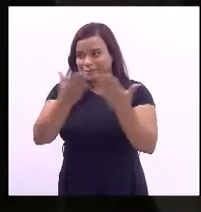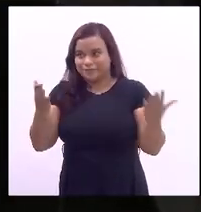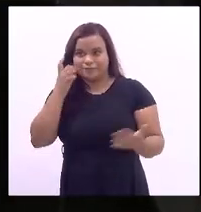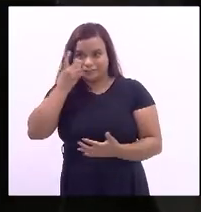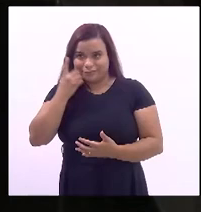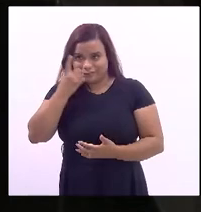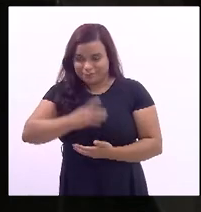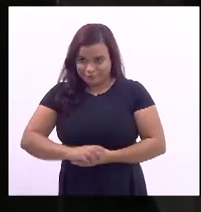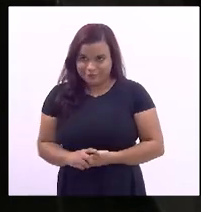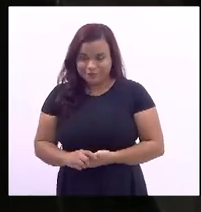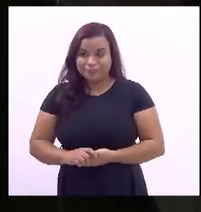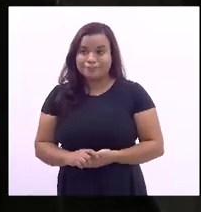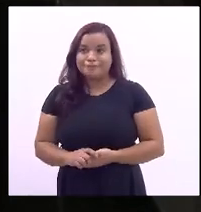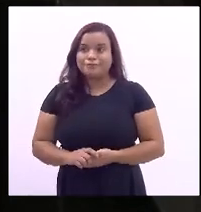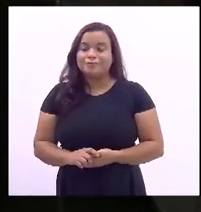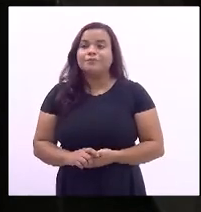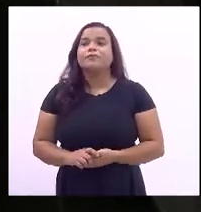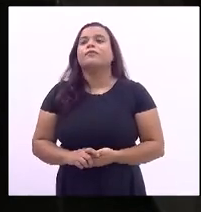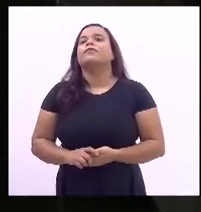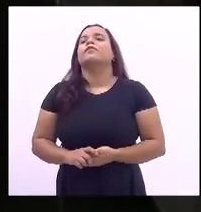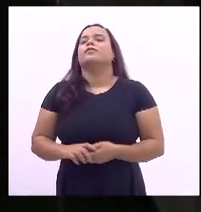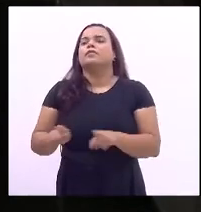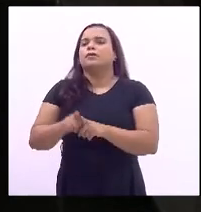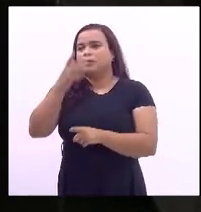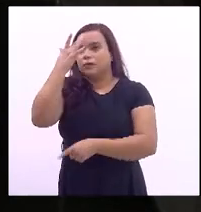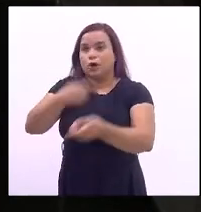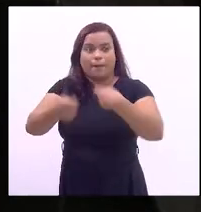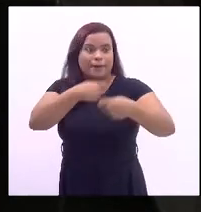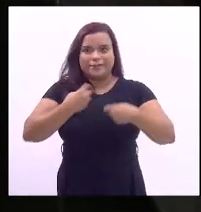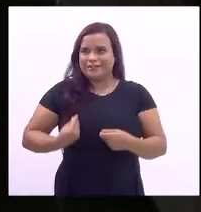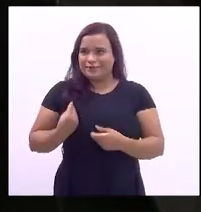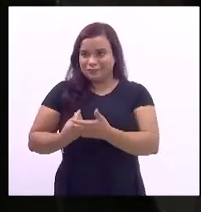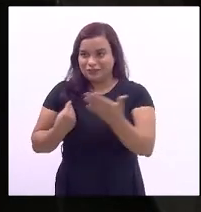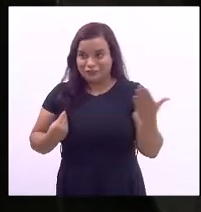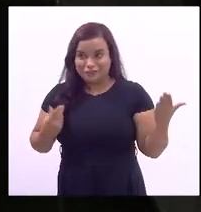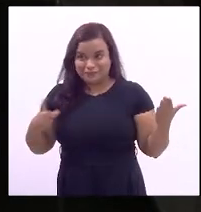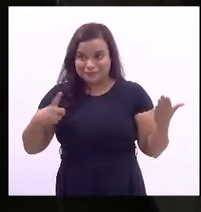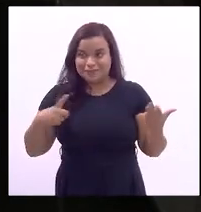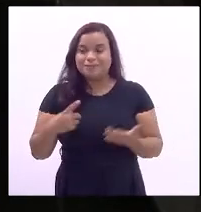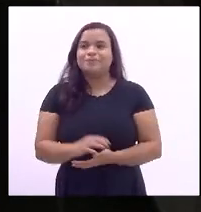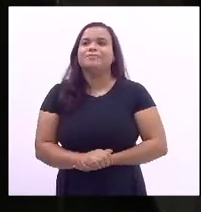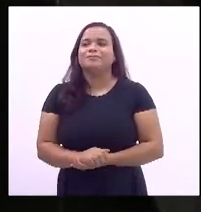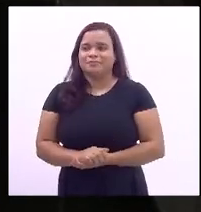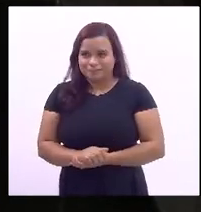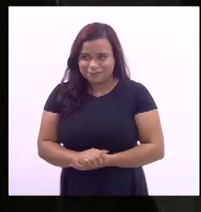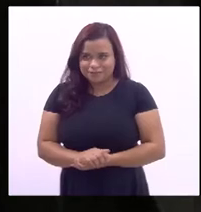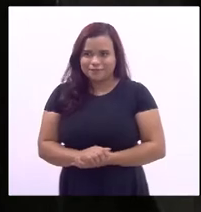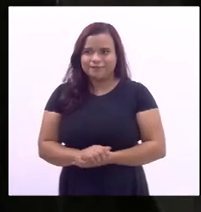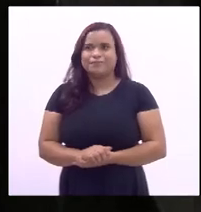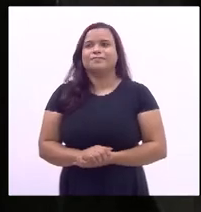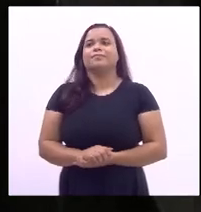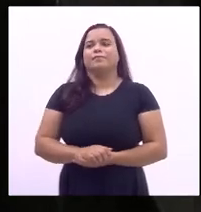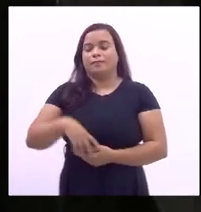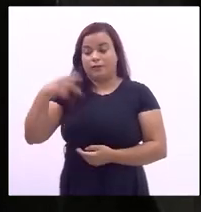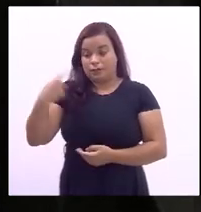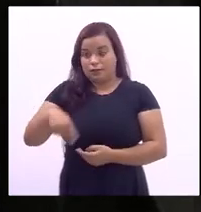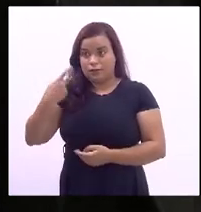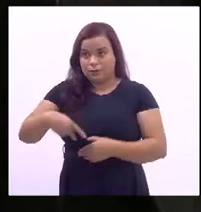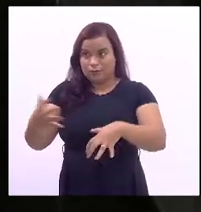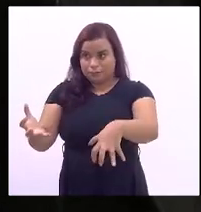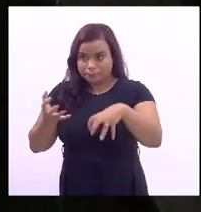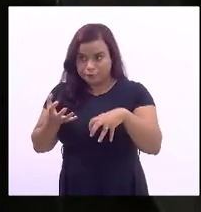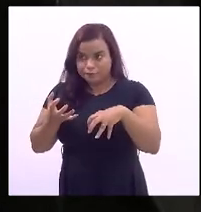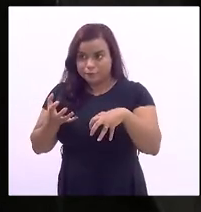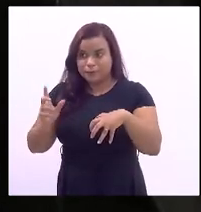deputados senhores Comerciantes esse aqui presente ninguém mais quer nesse Parlamento